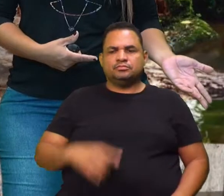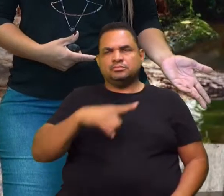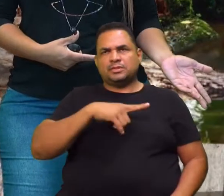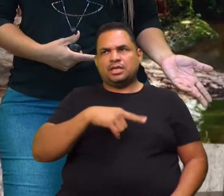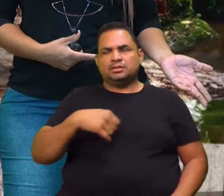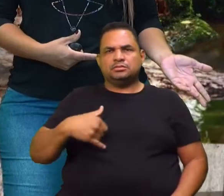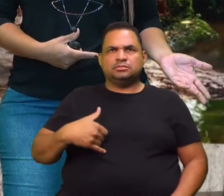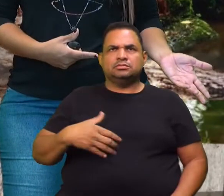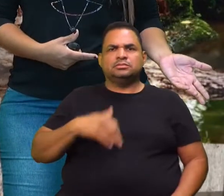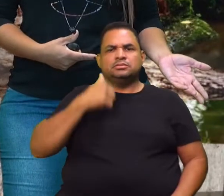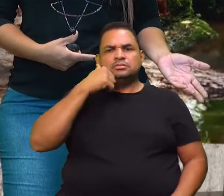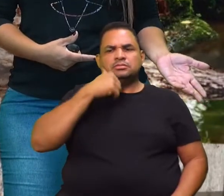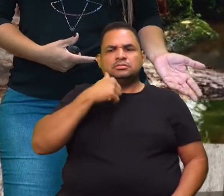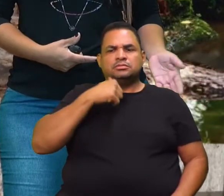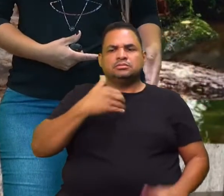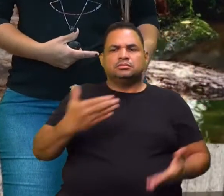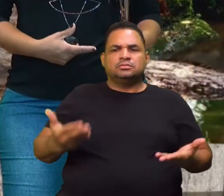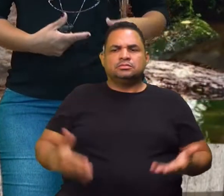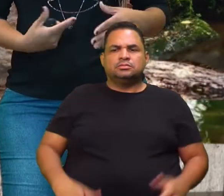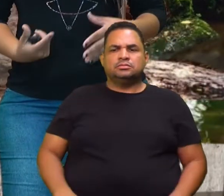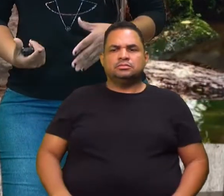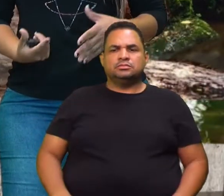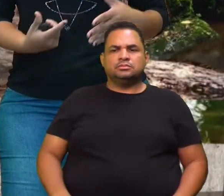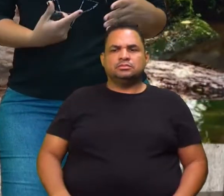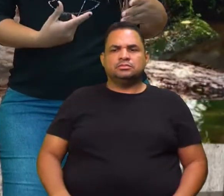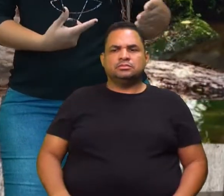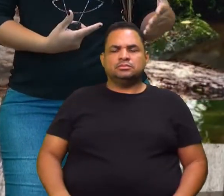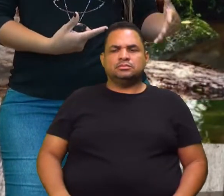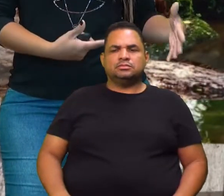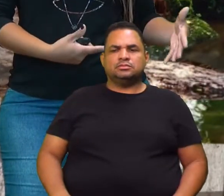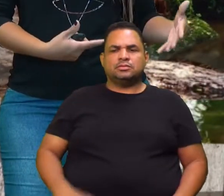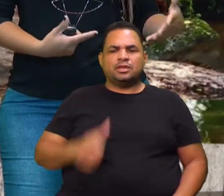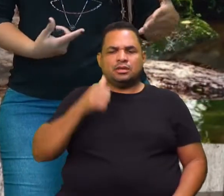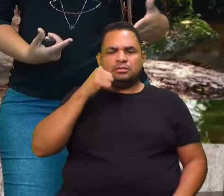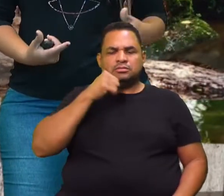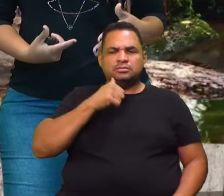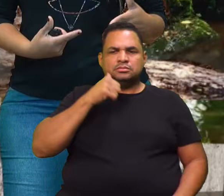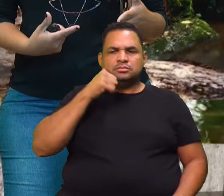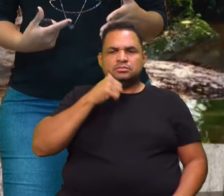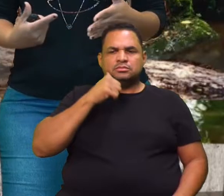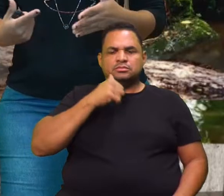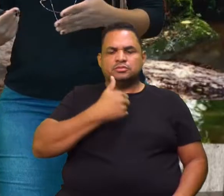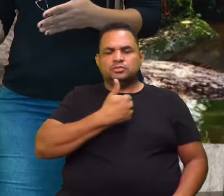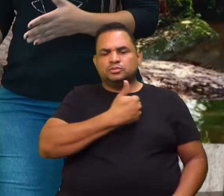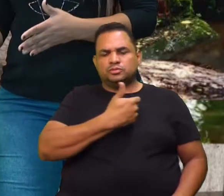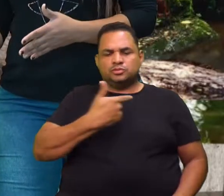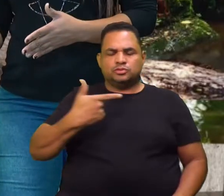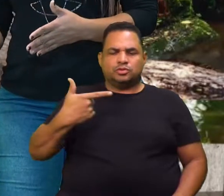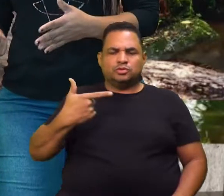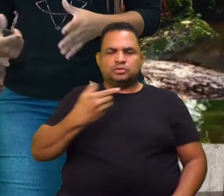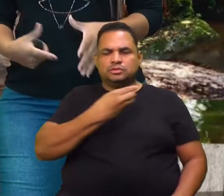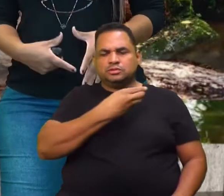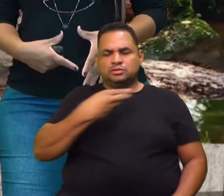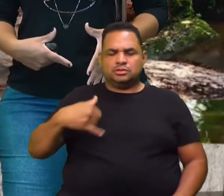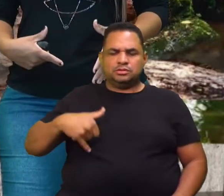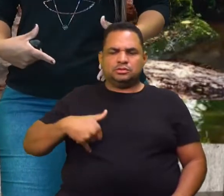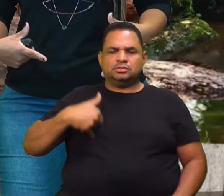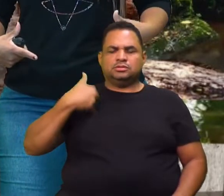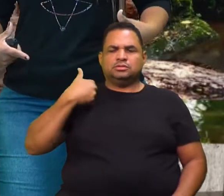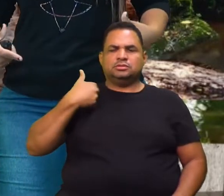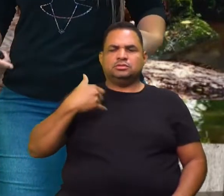anos, certo? Então, a menina com 12, 13 anos, ela tem maturidade, ela